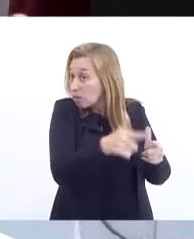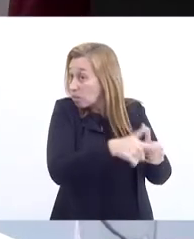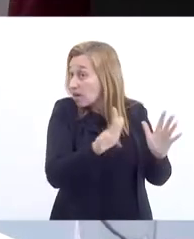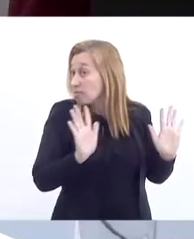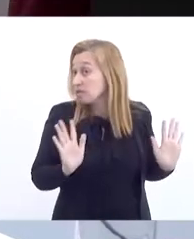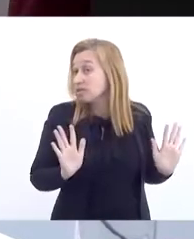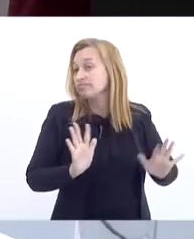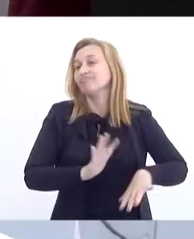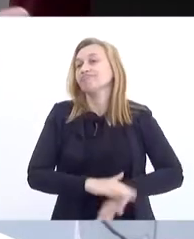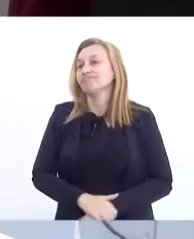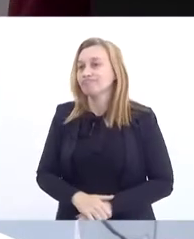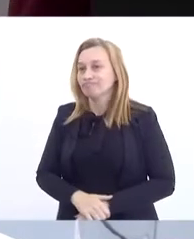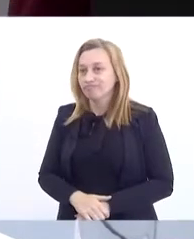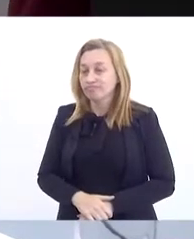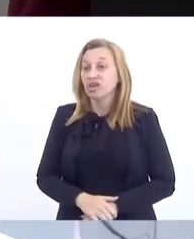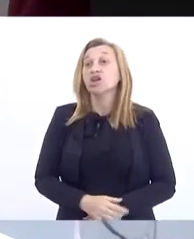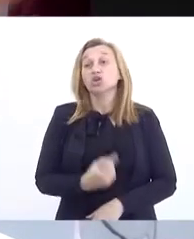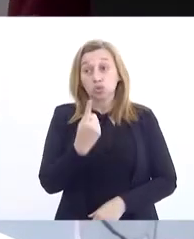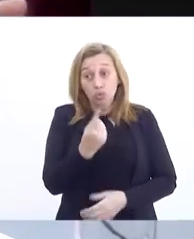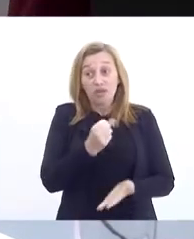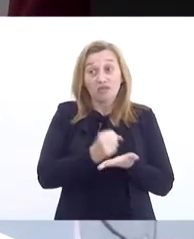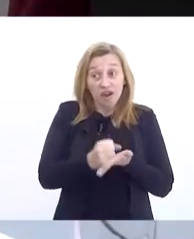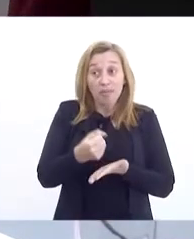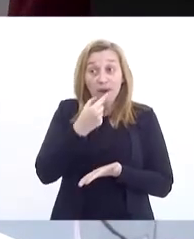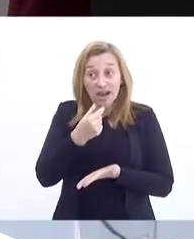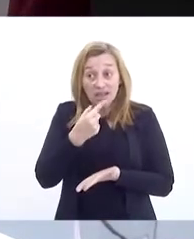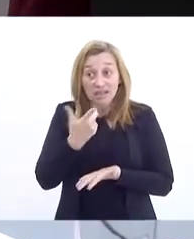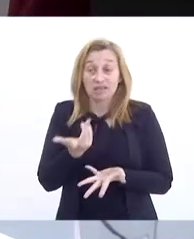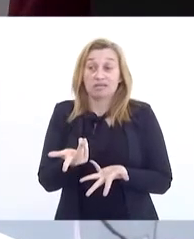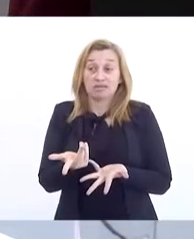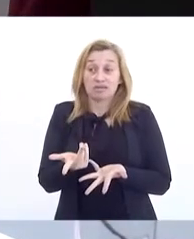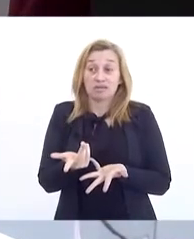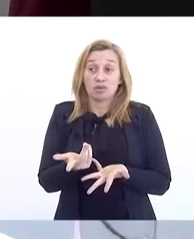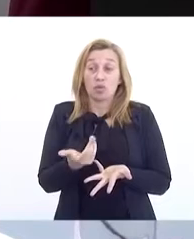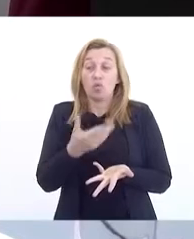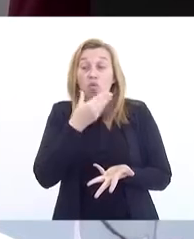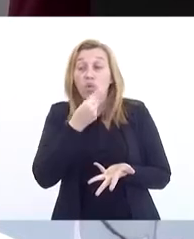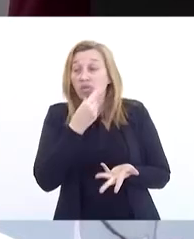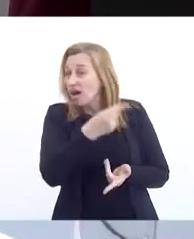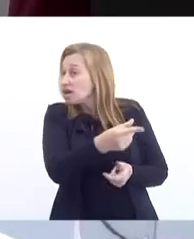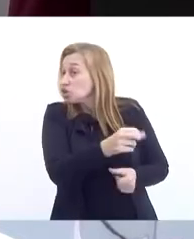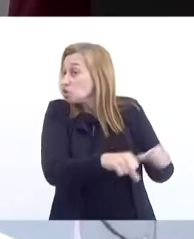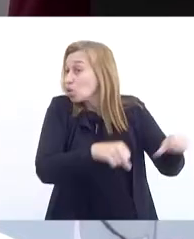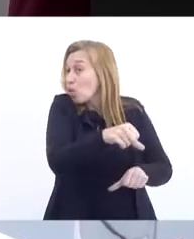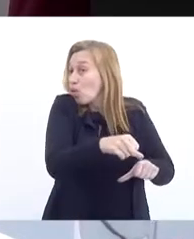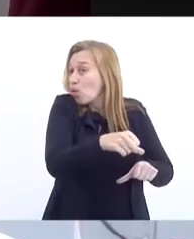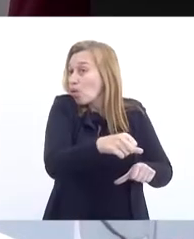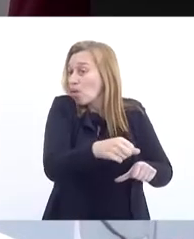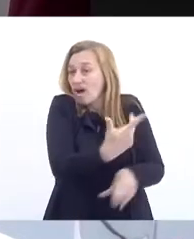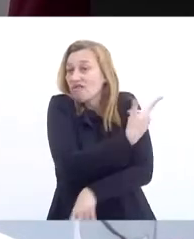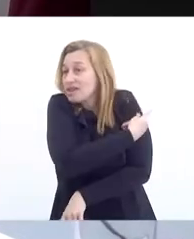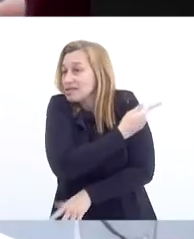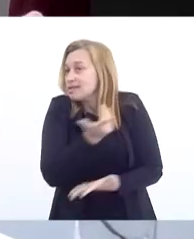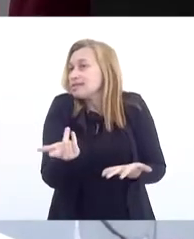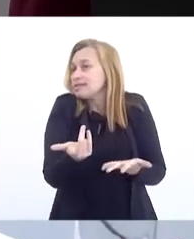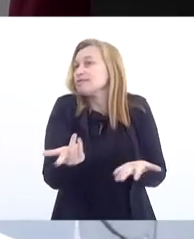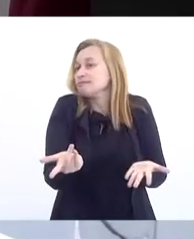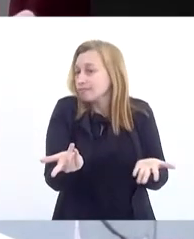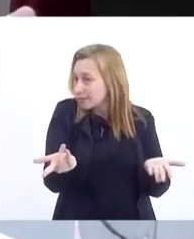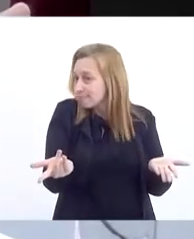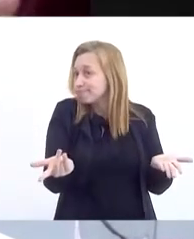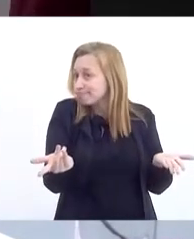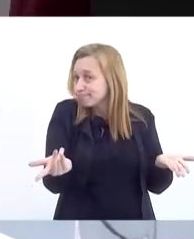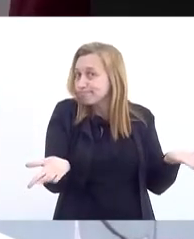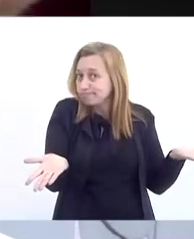Entendeu? E numa farmácia, o cara trocou a vacina. Isso é um, desculpe, né? É uma lástima, mas é um acidente de percurso,